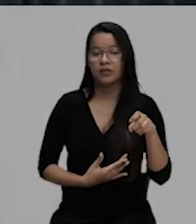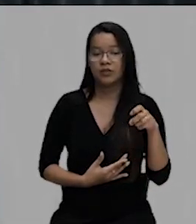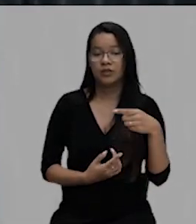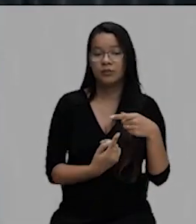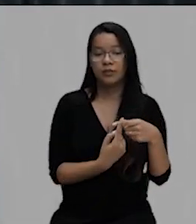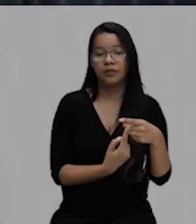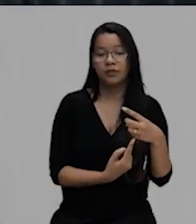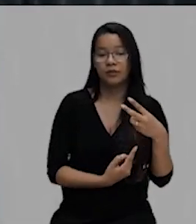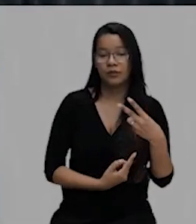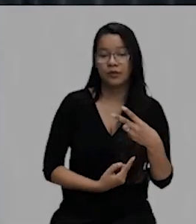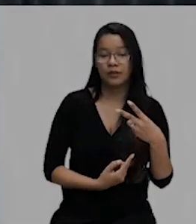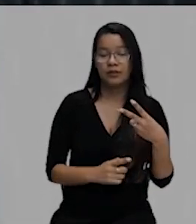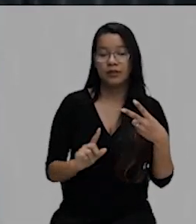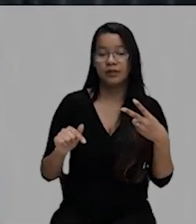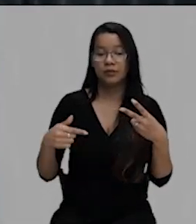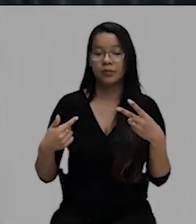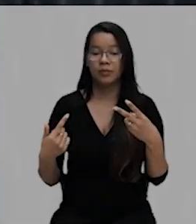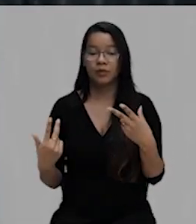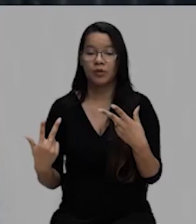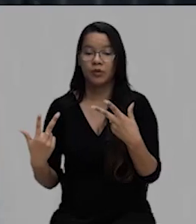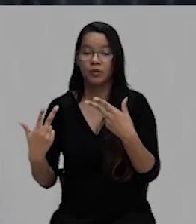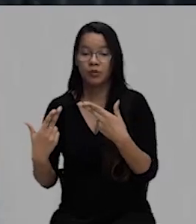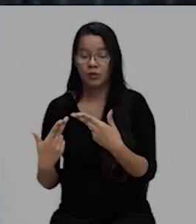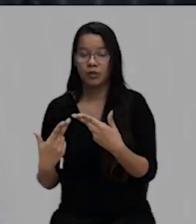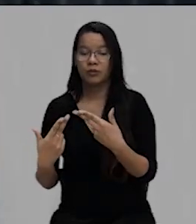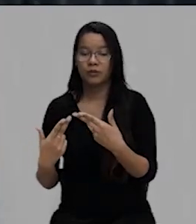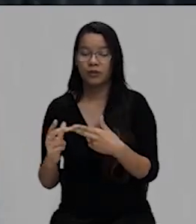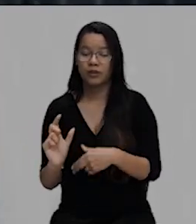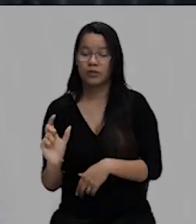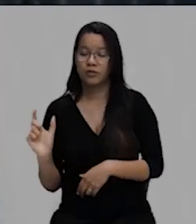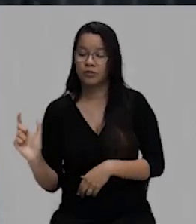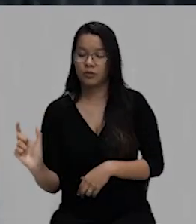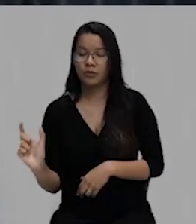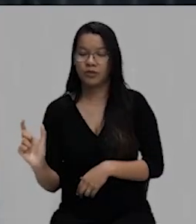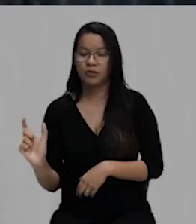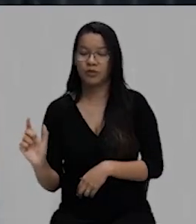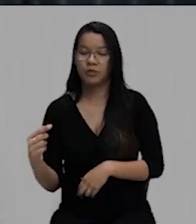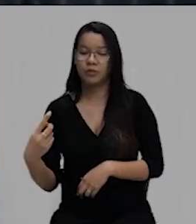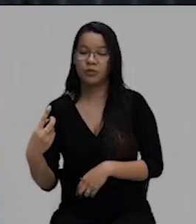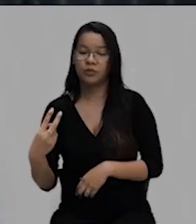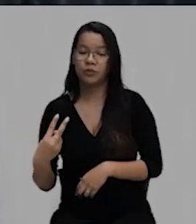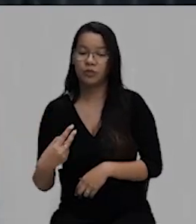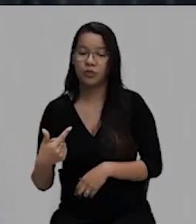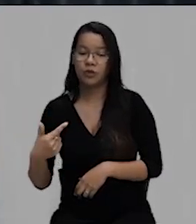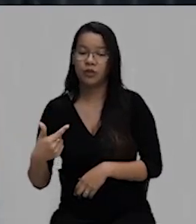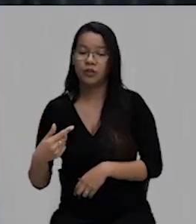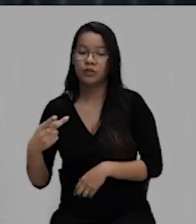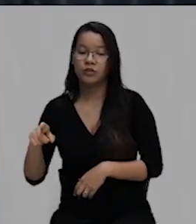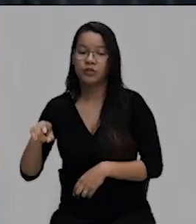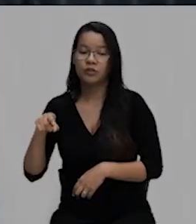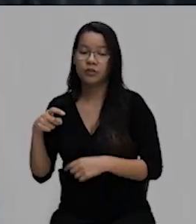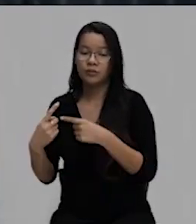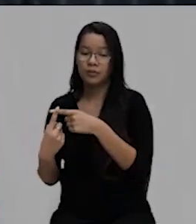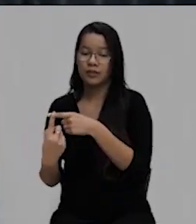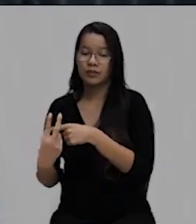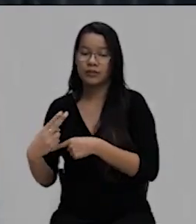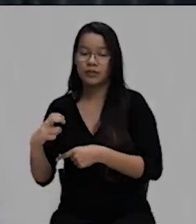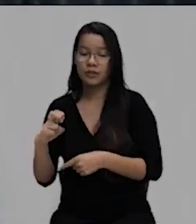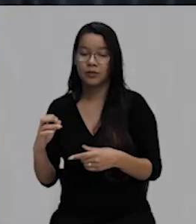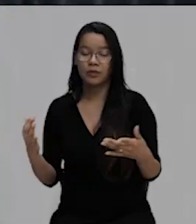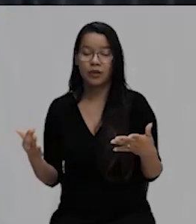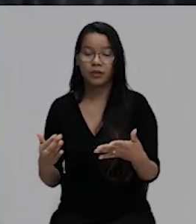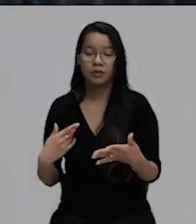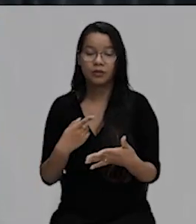2, e igualei ao logaritmando da segunda parte da igualdade, ou seja, o 2x mais 5. E agora? Agora nós temos